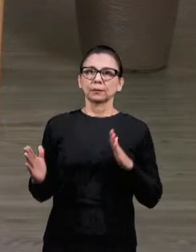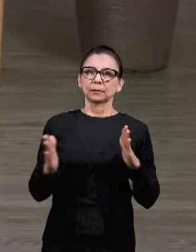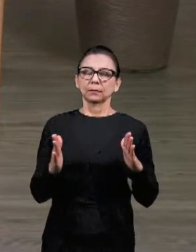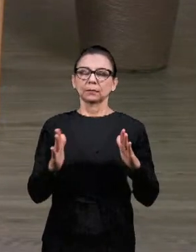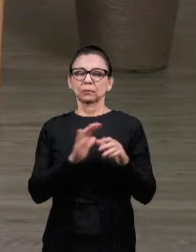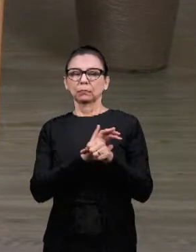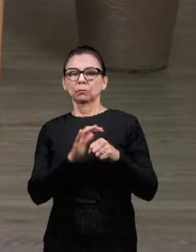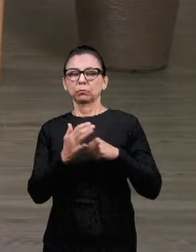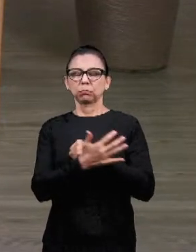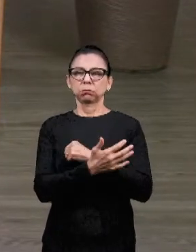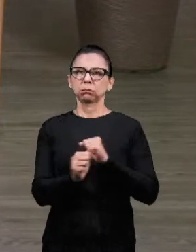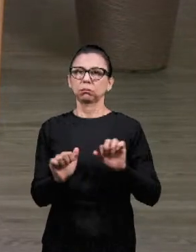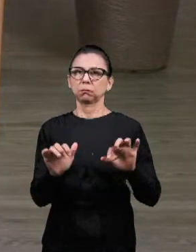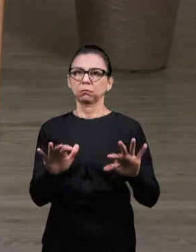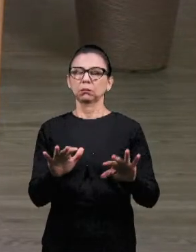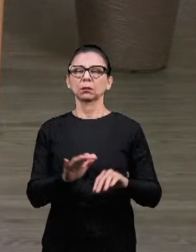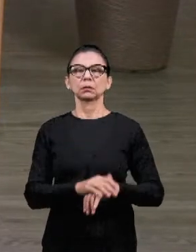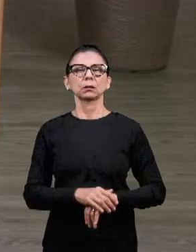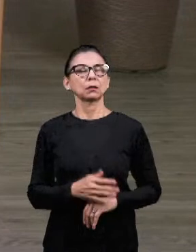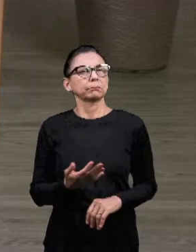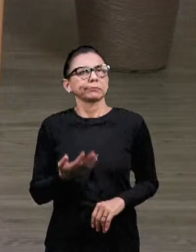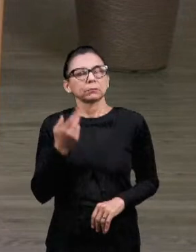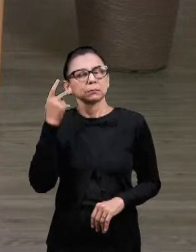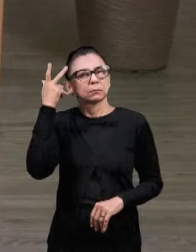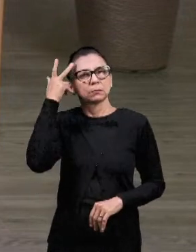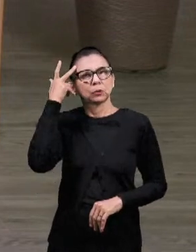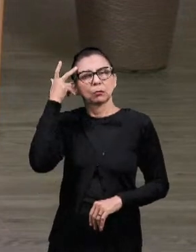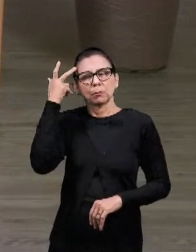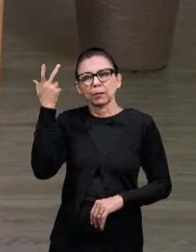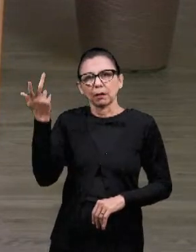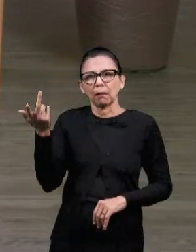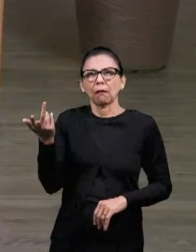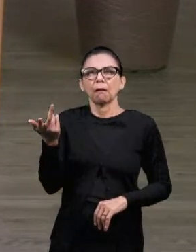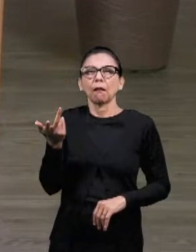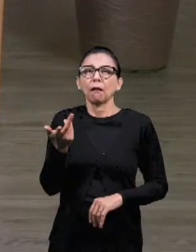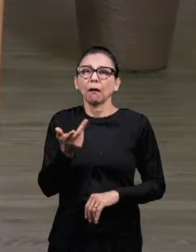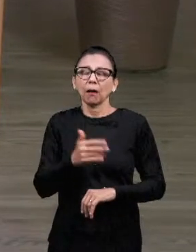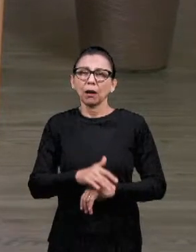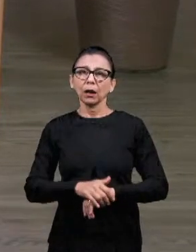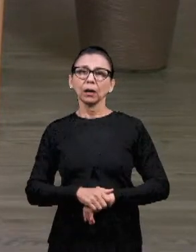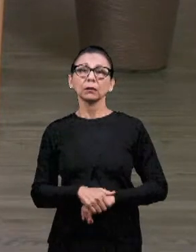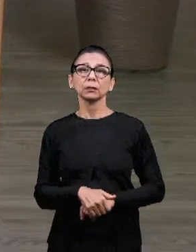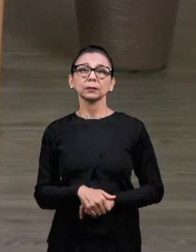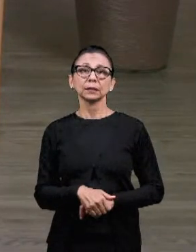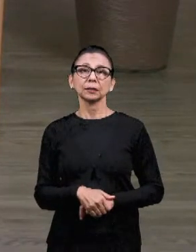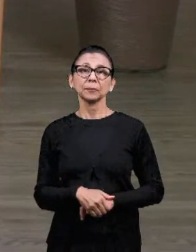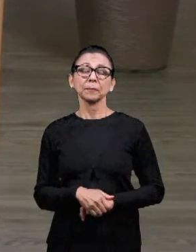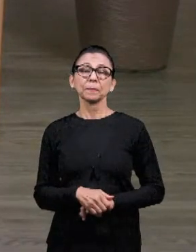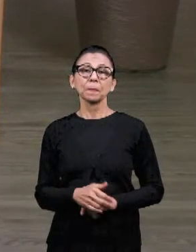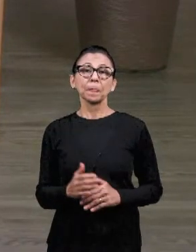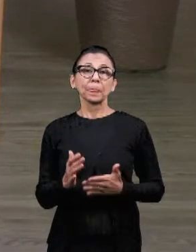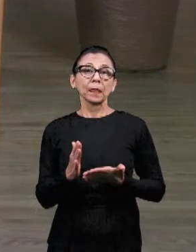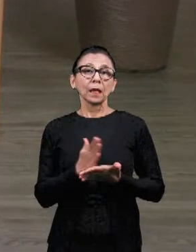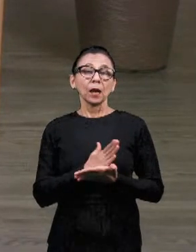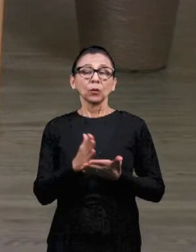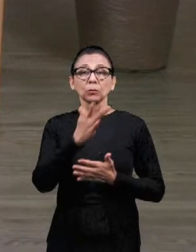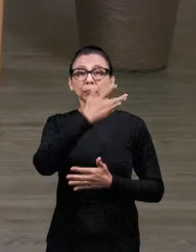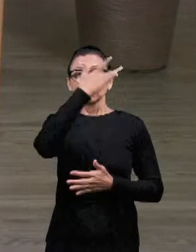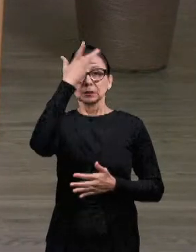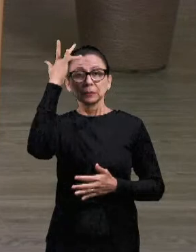pandemia, naturalmente, que houve uma grande restrição. Inclusive, há